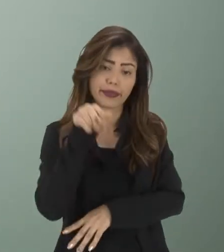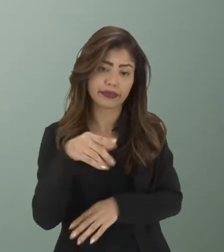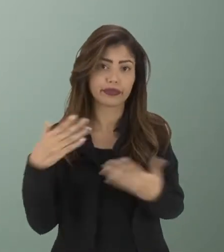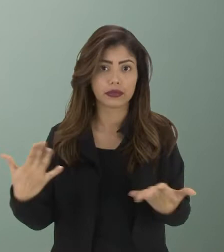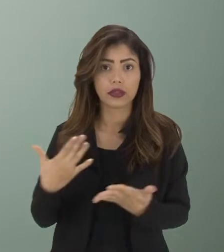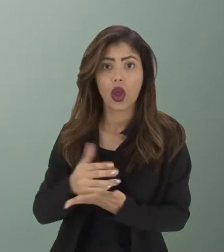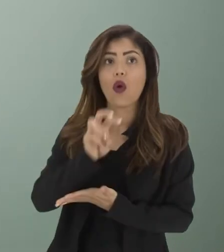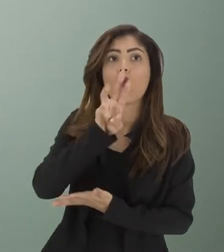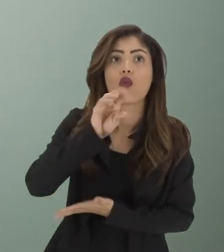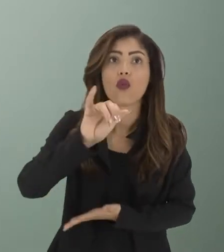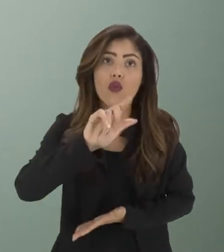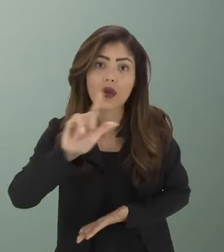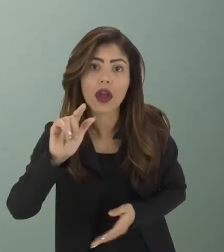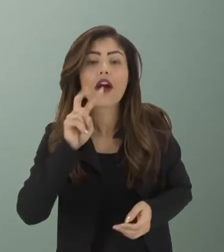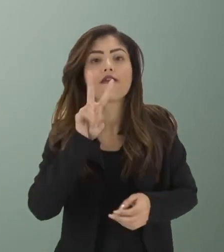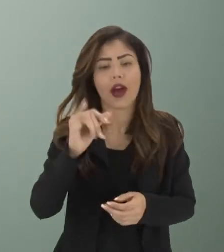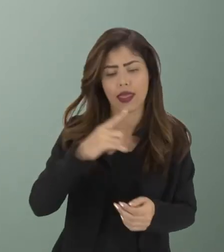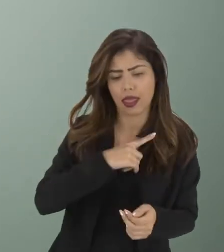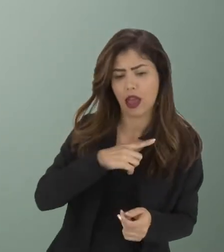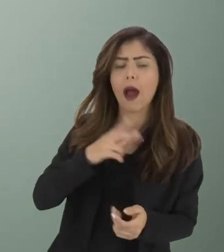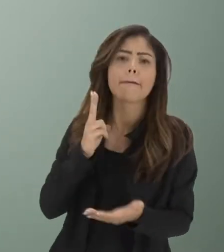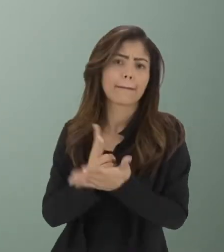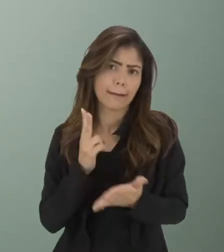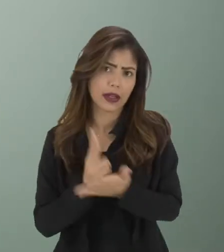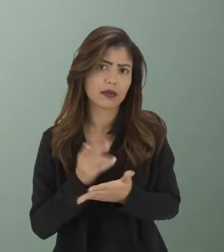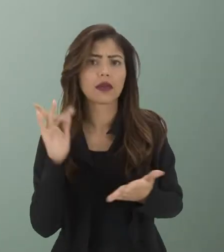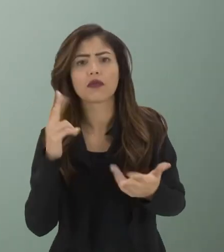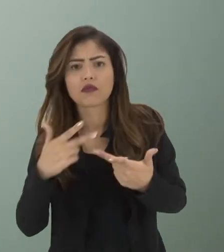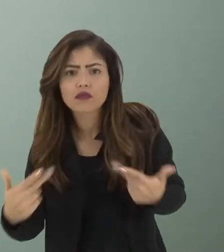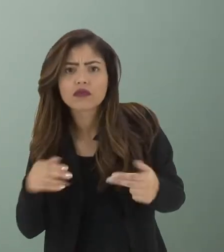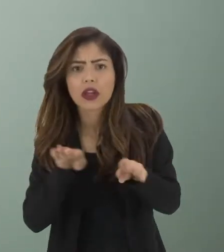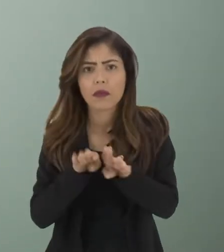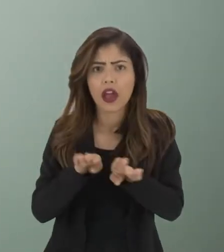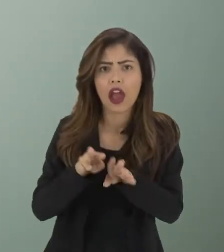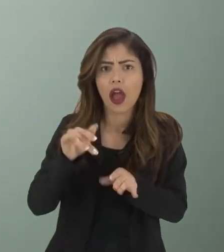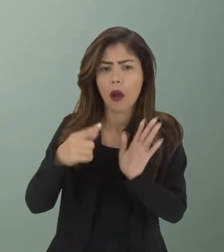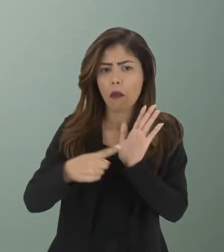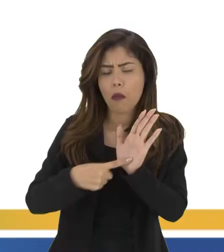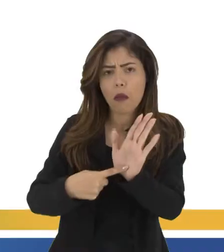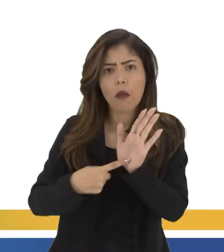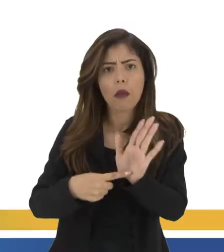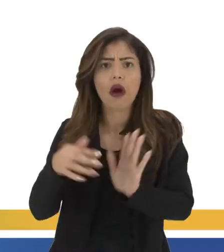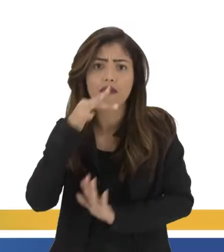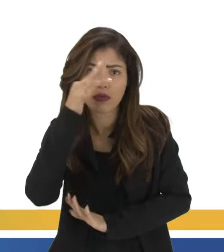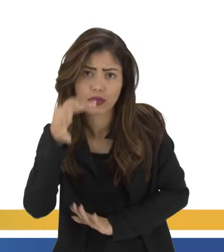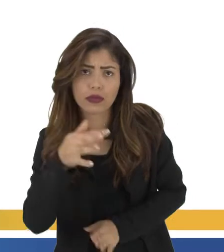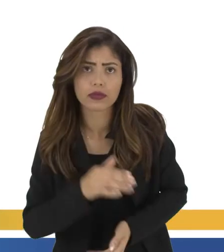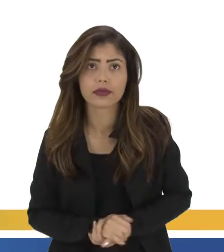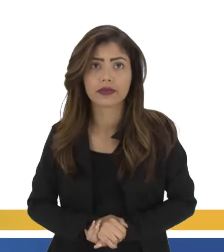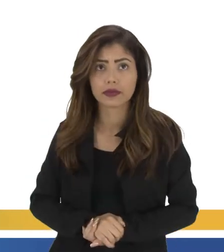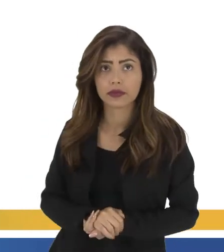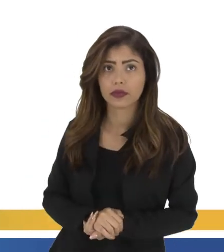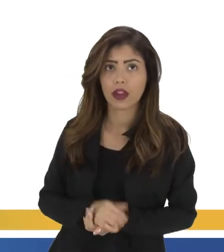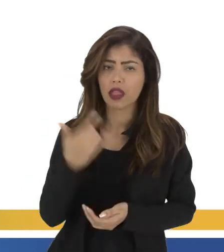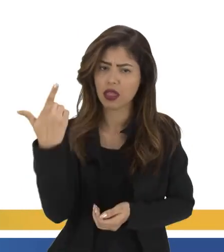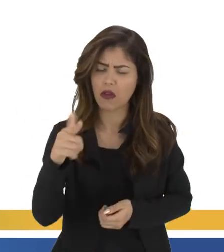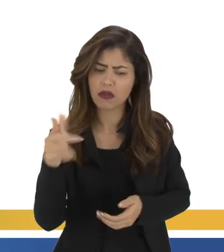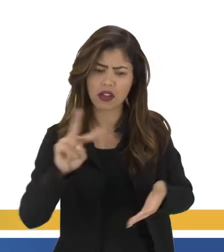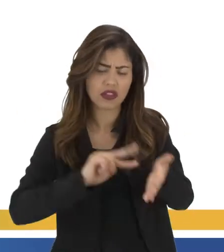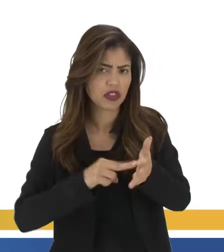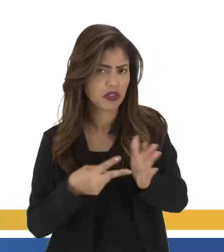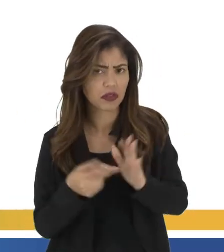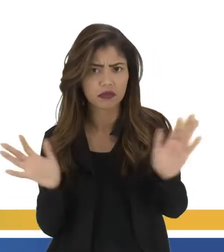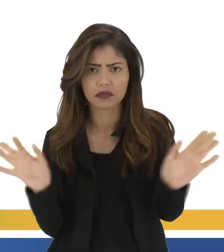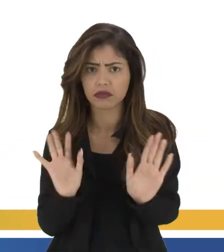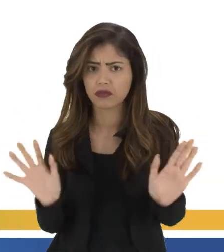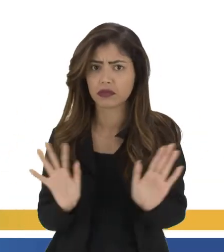mais ou menos a mesma coisa, só que ele indica futuro. Olha comigo outra característica dele. Não tem significado,